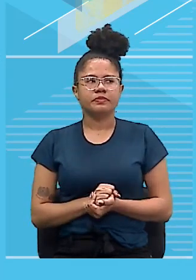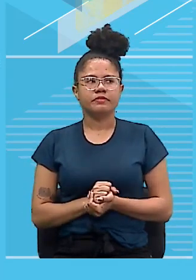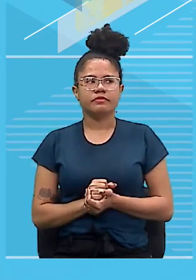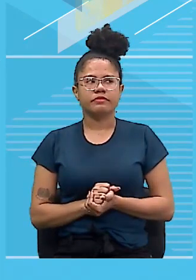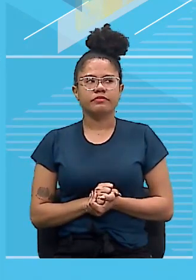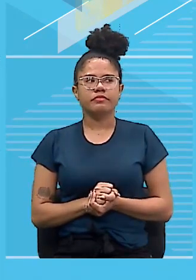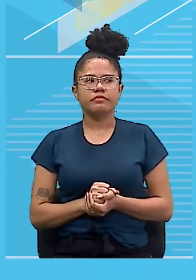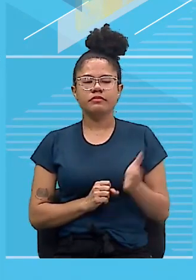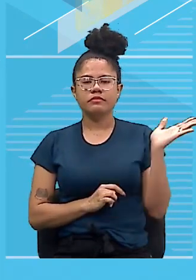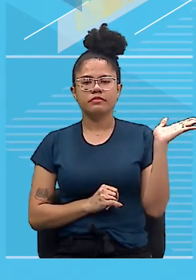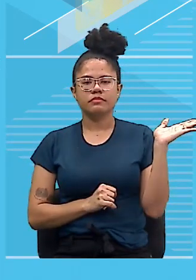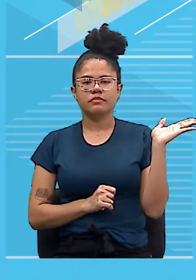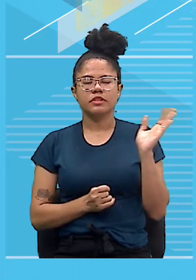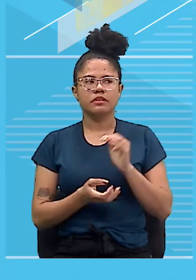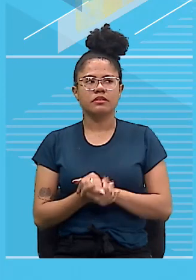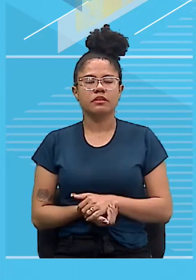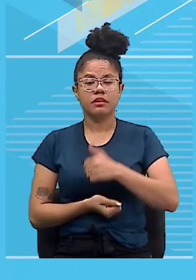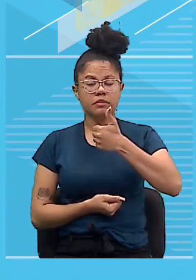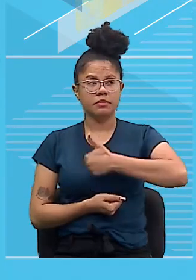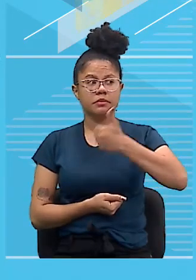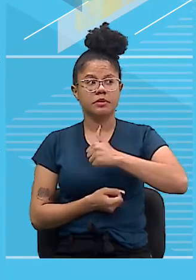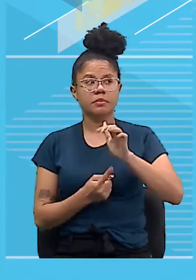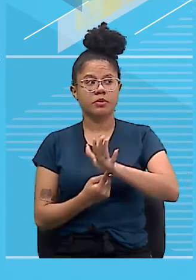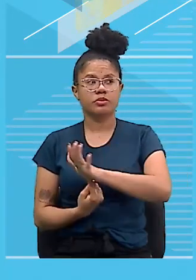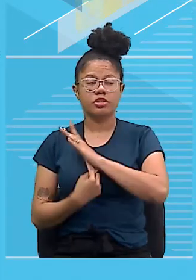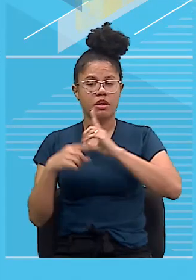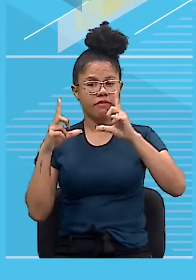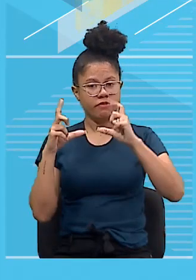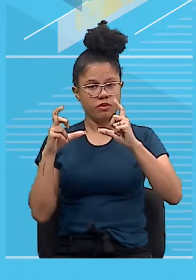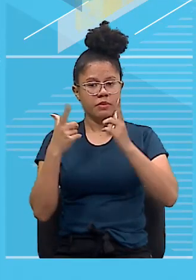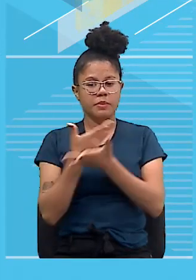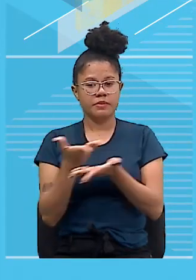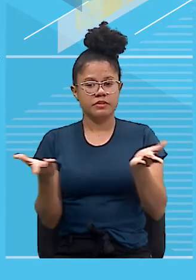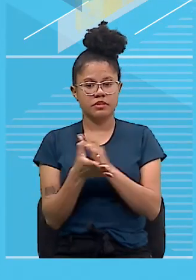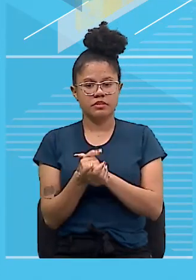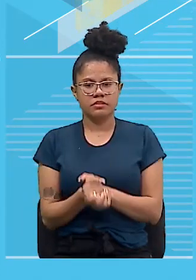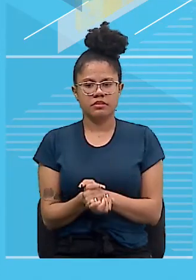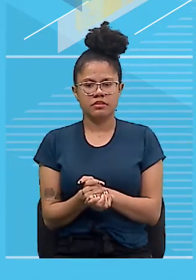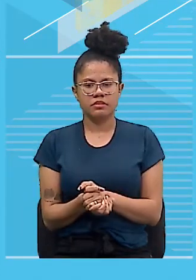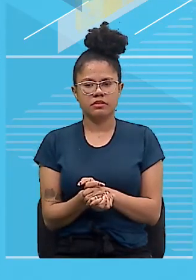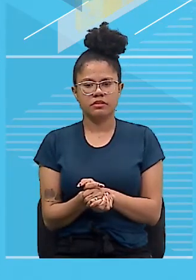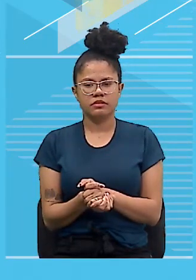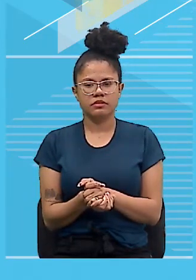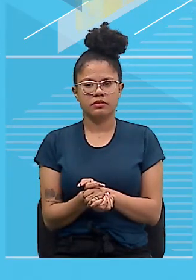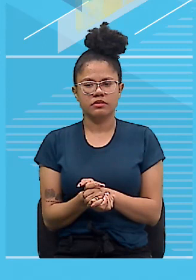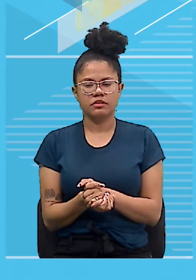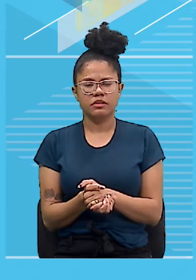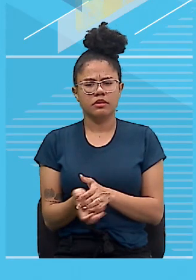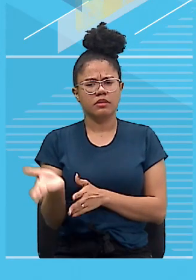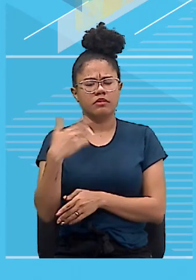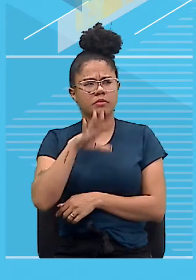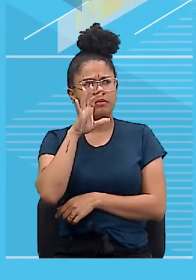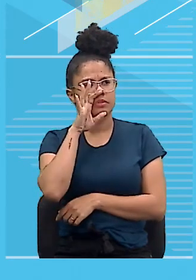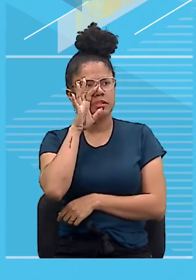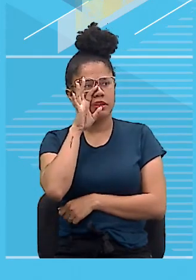vamos para cima dela filho primeira vou voltar aquela foto viu Pronto bem aqui galera Nigéria vamos localizar